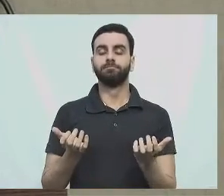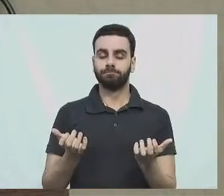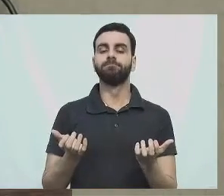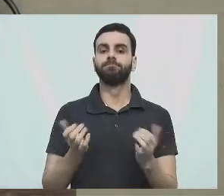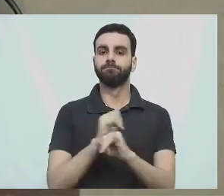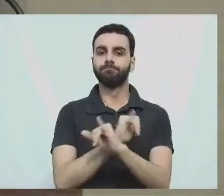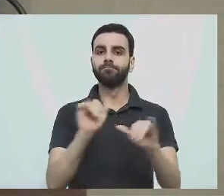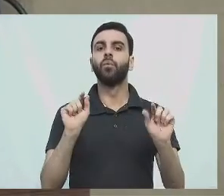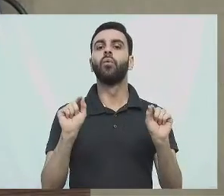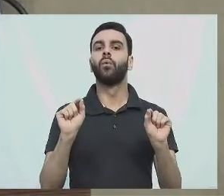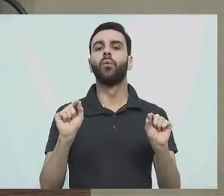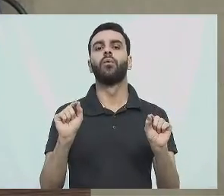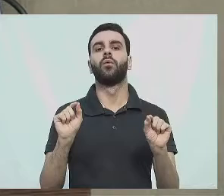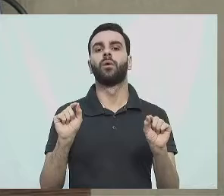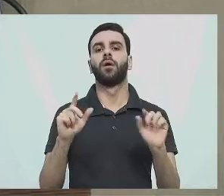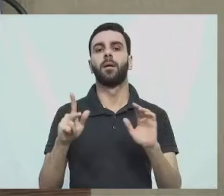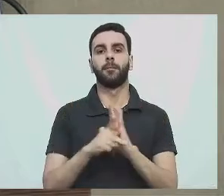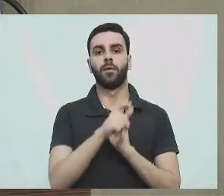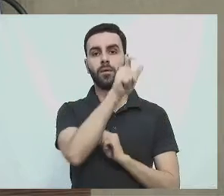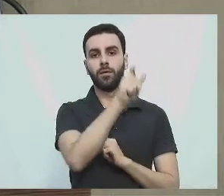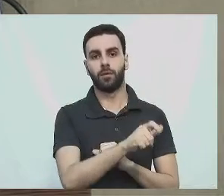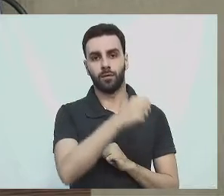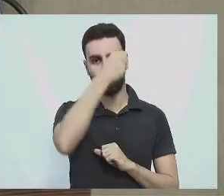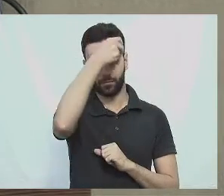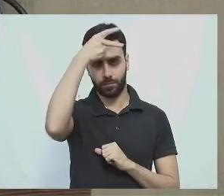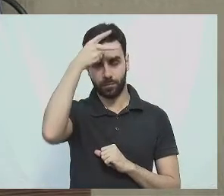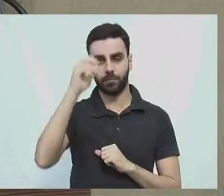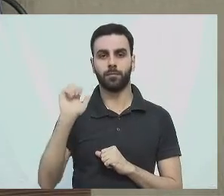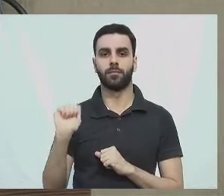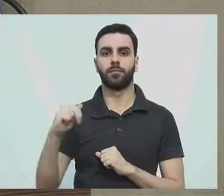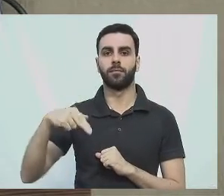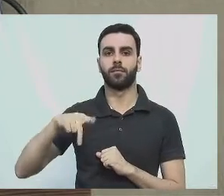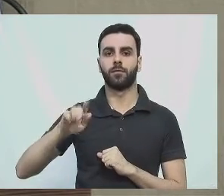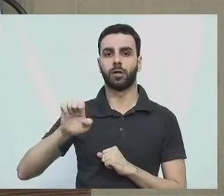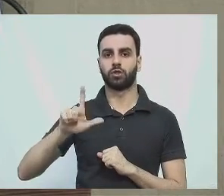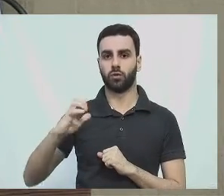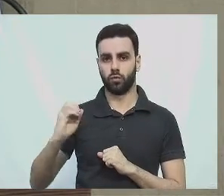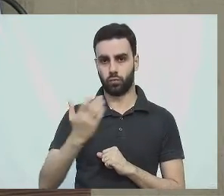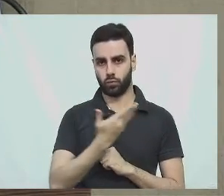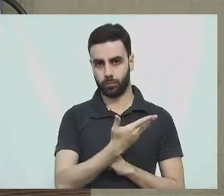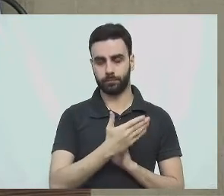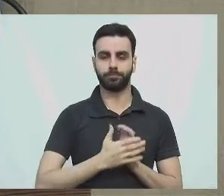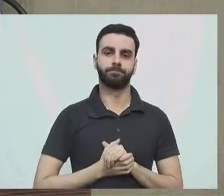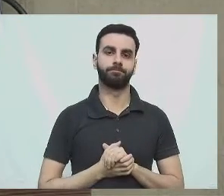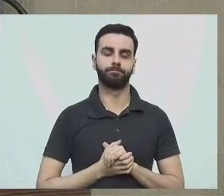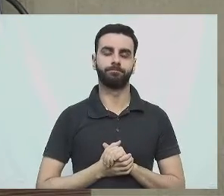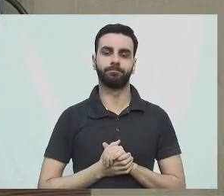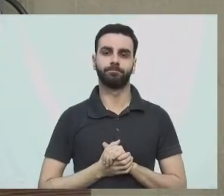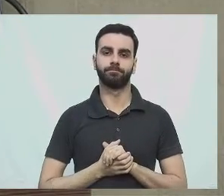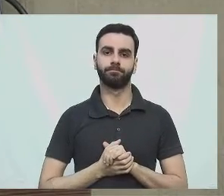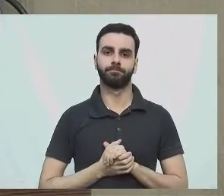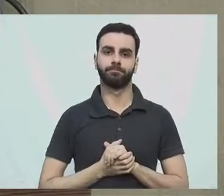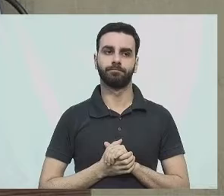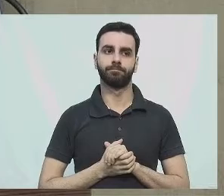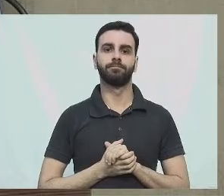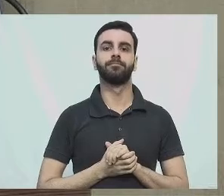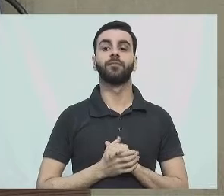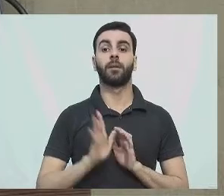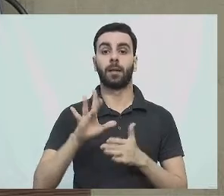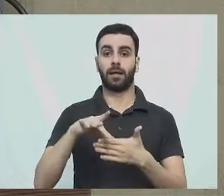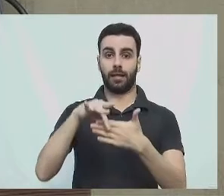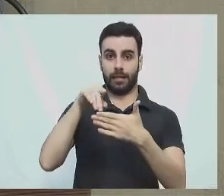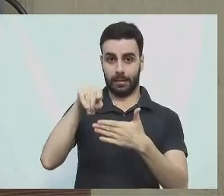citar aqui o nome do prefeito Ângelo Schecker, na pessoa do meu amigo Montanha.